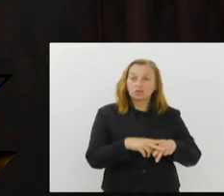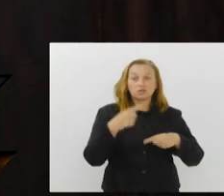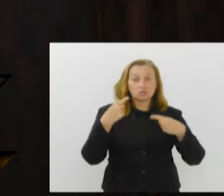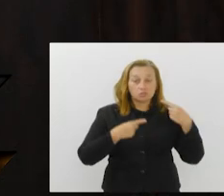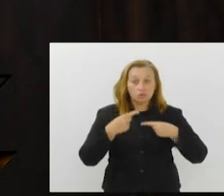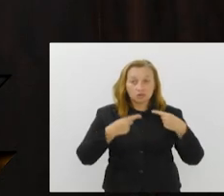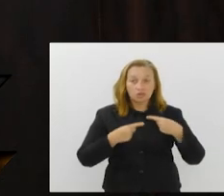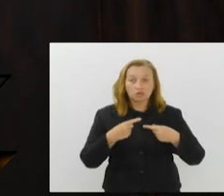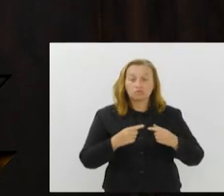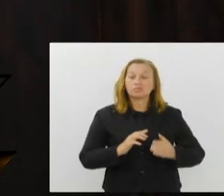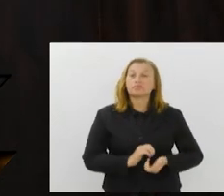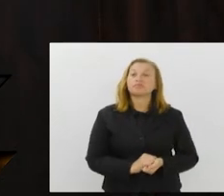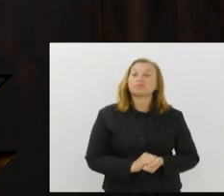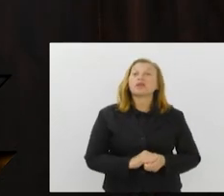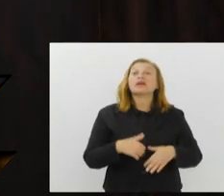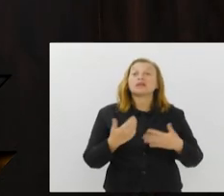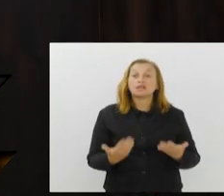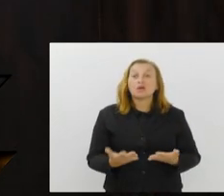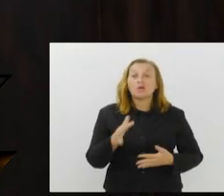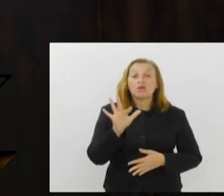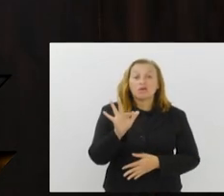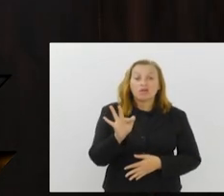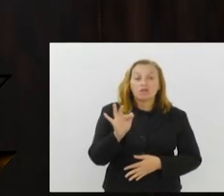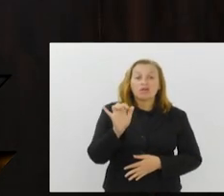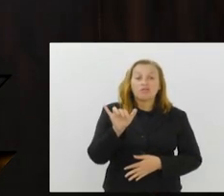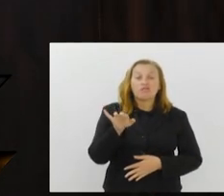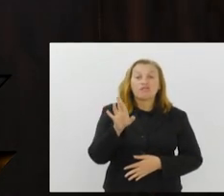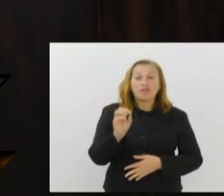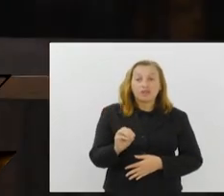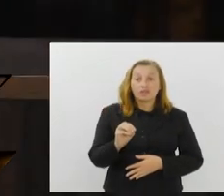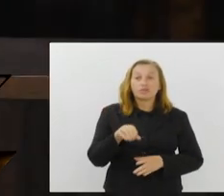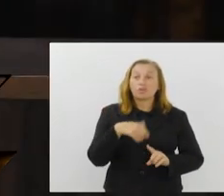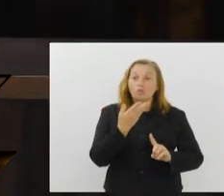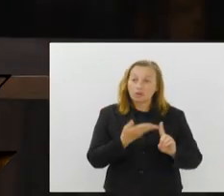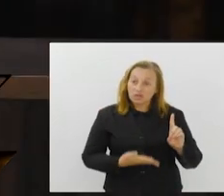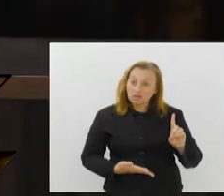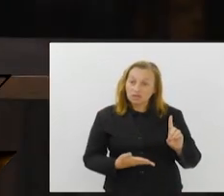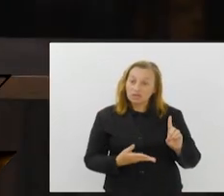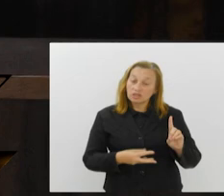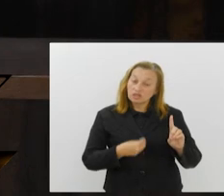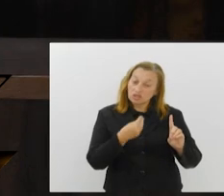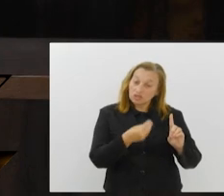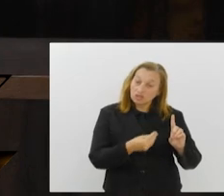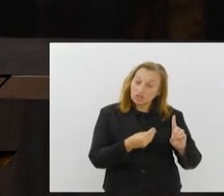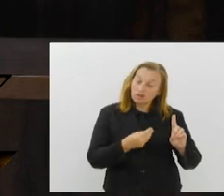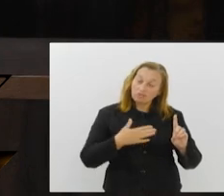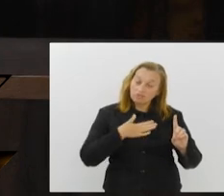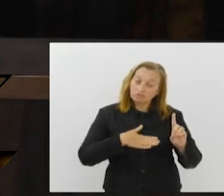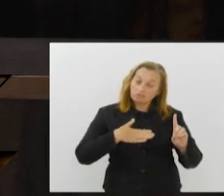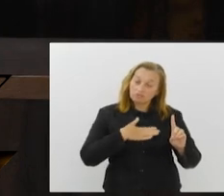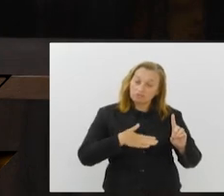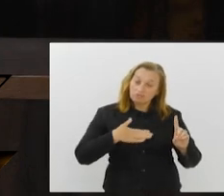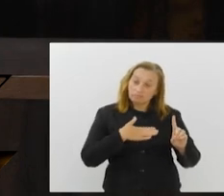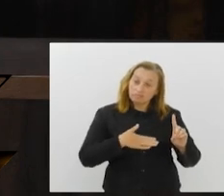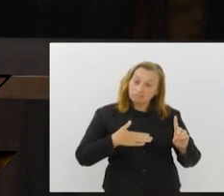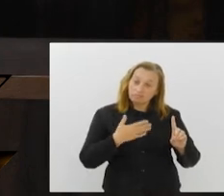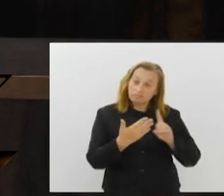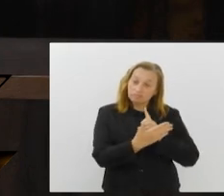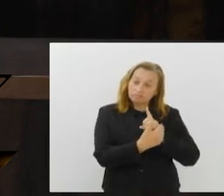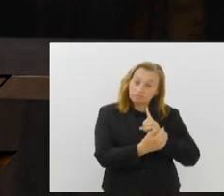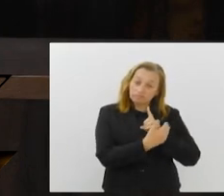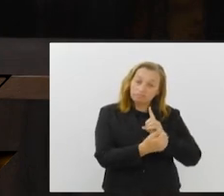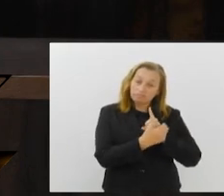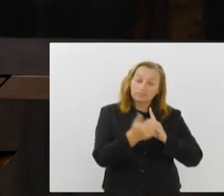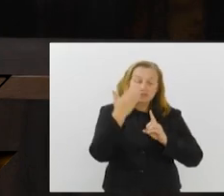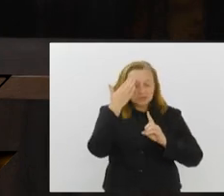ditadura então Fernando Fernandes é uma daquelas homenagens que a gente dá com gosto com amor com carinho sabendo que